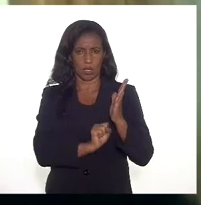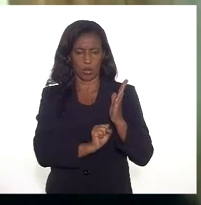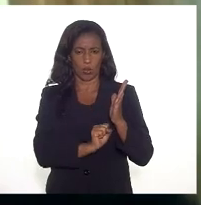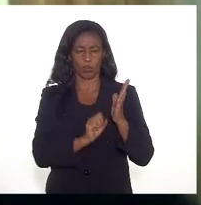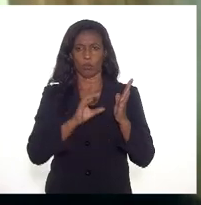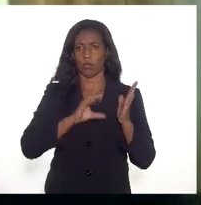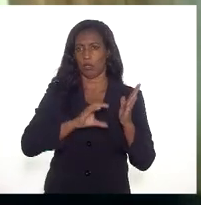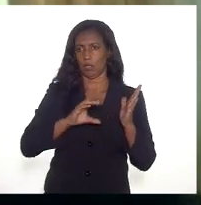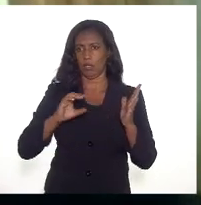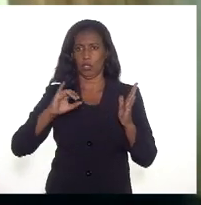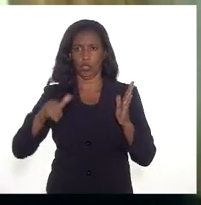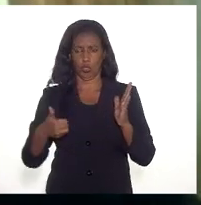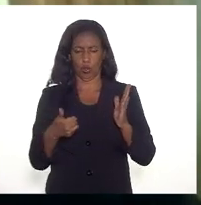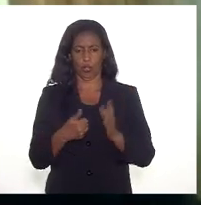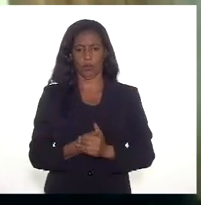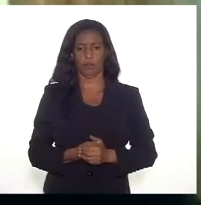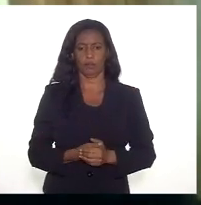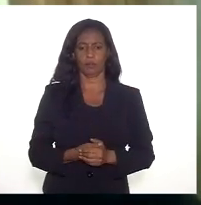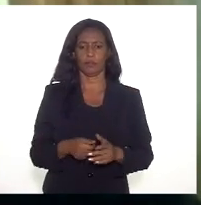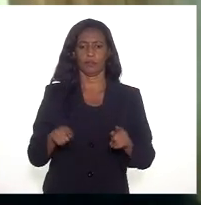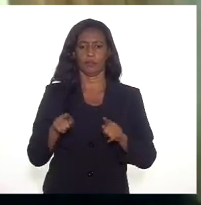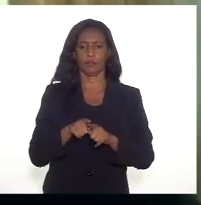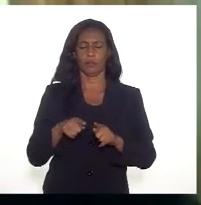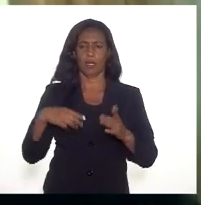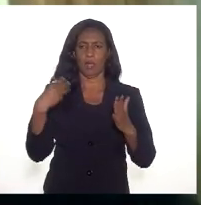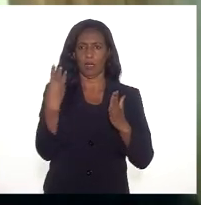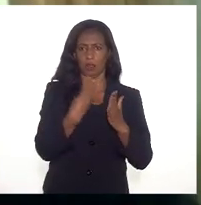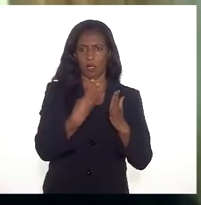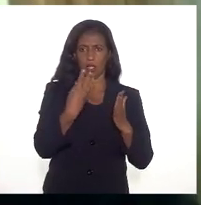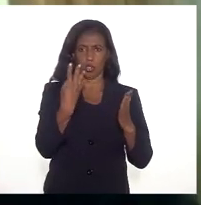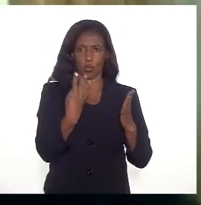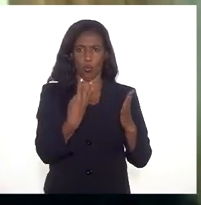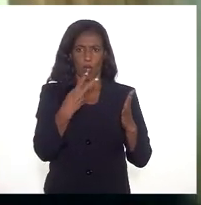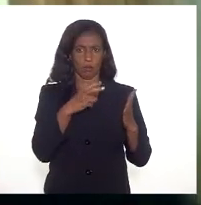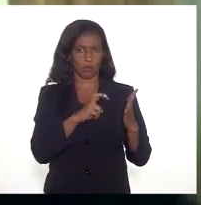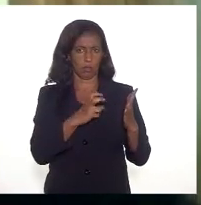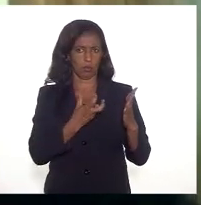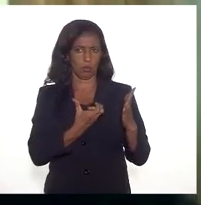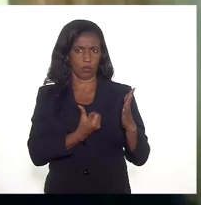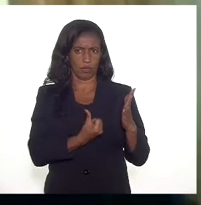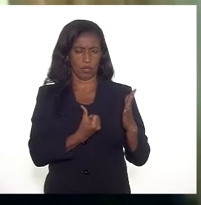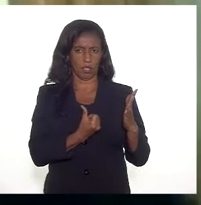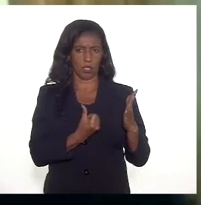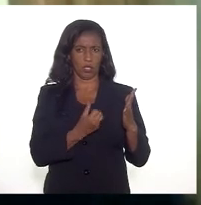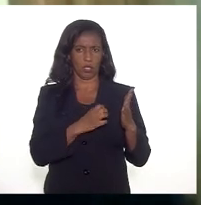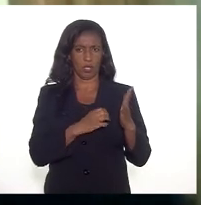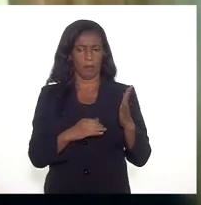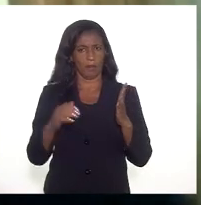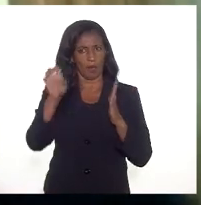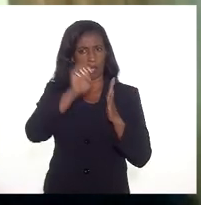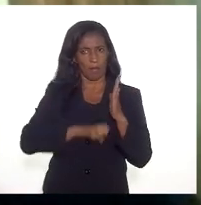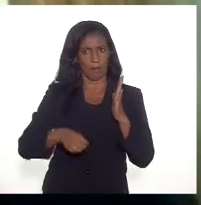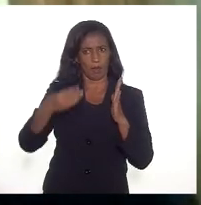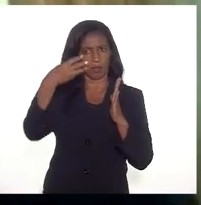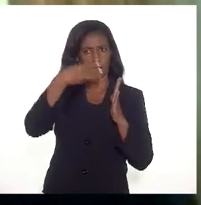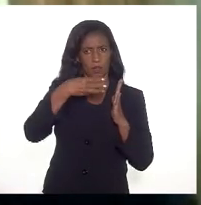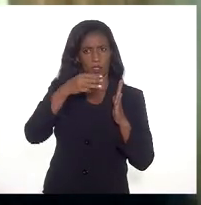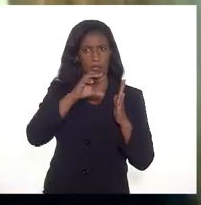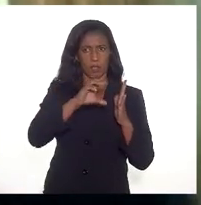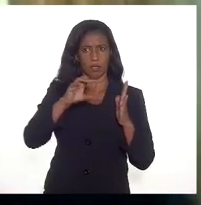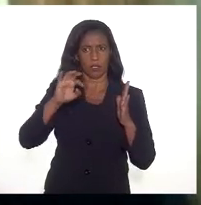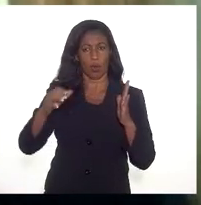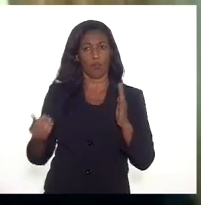CCJ, pela prejudicabilidade das emendas 3, 4, 5 e 7, pela emenda 3 da CCJ, concluindo